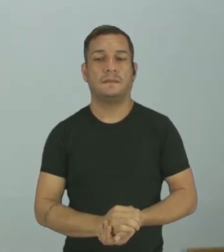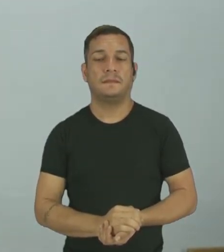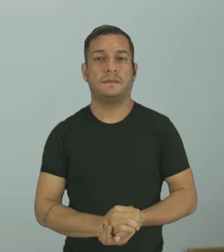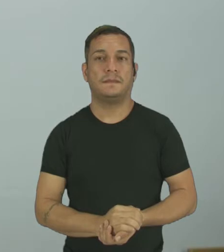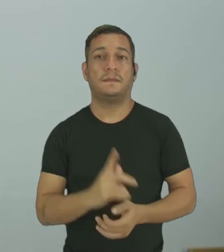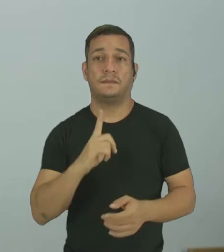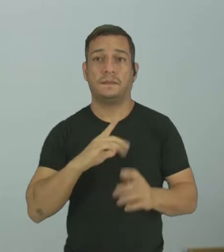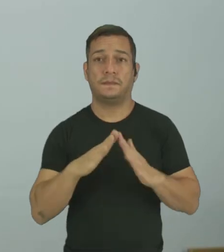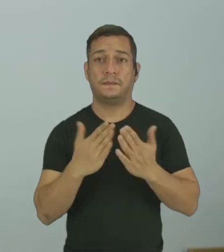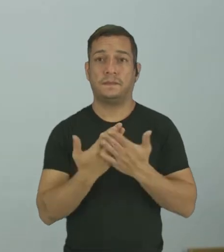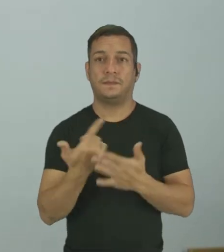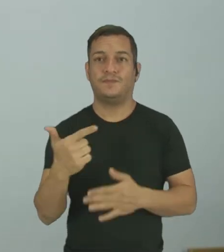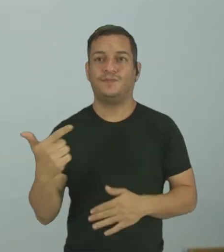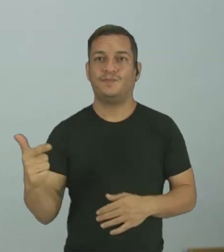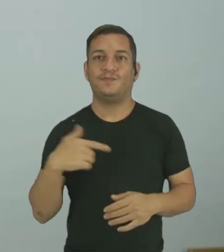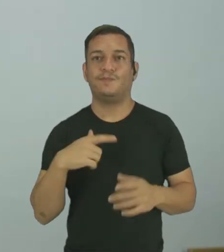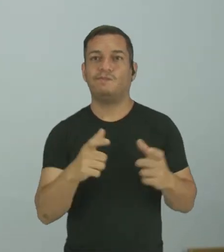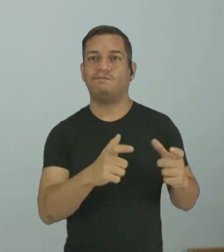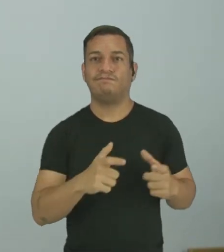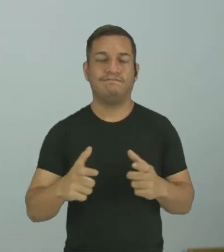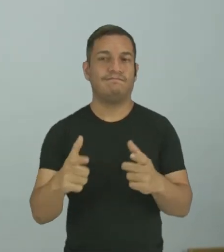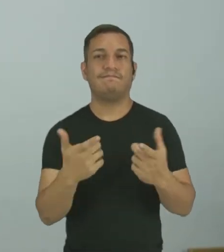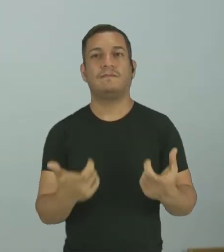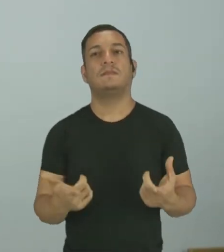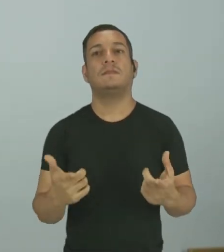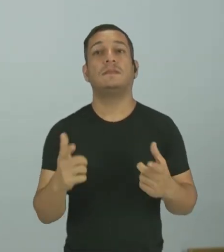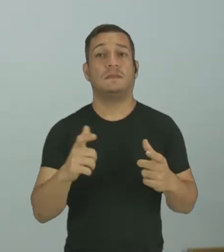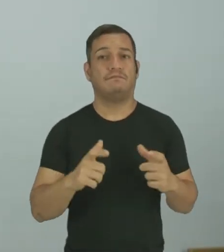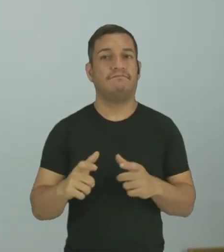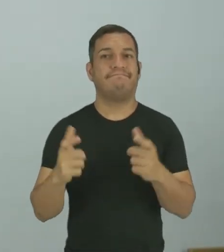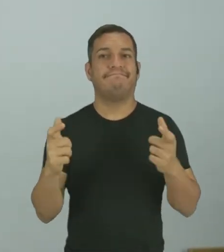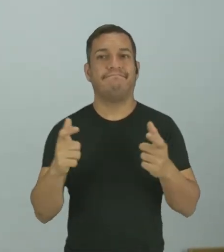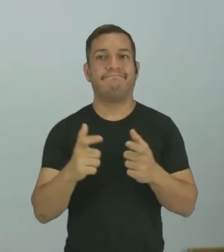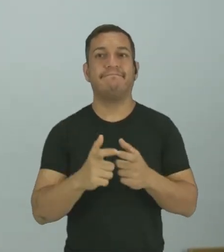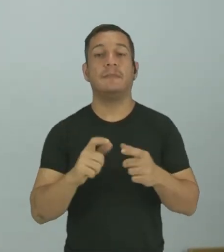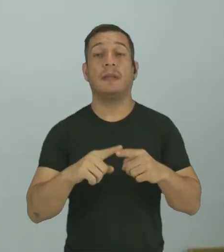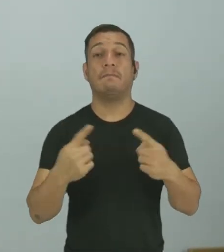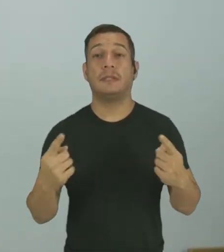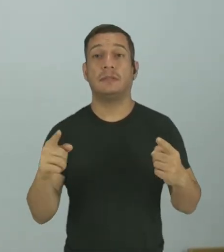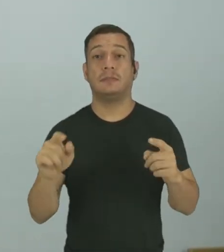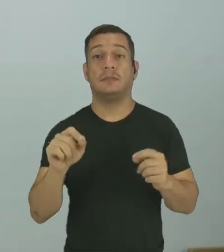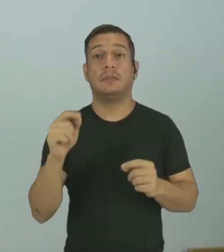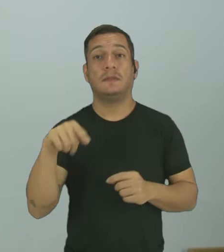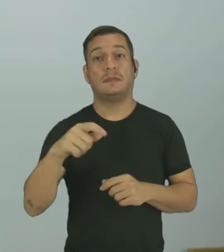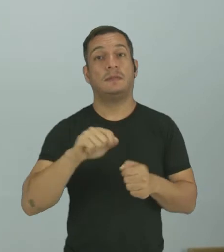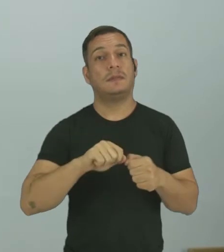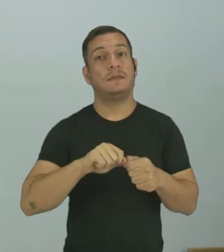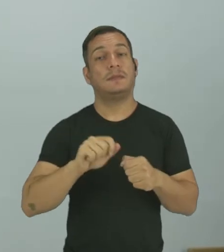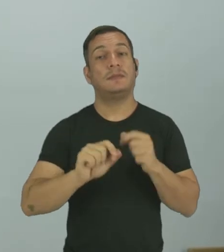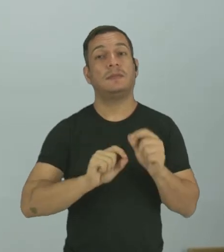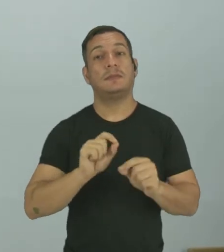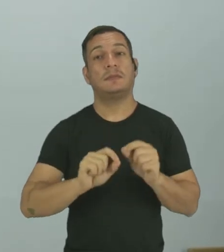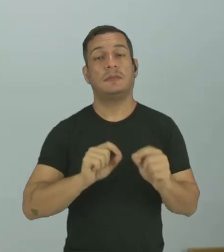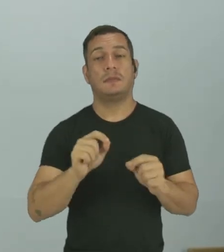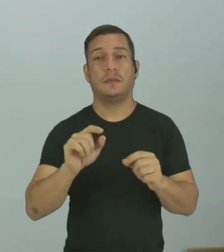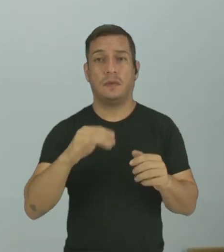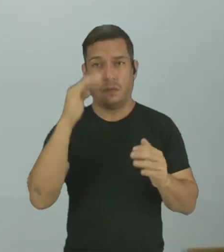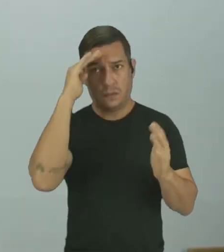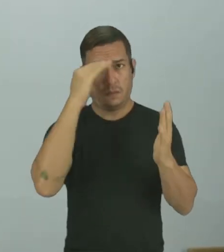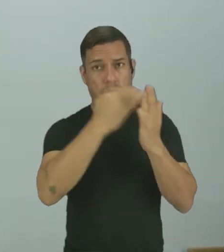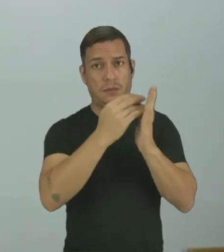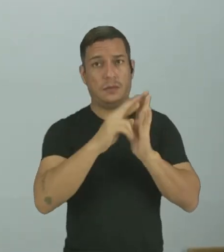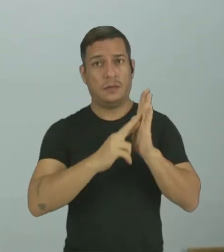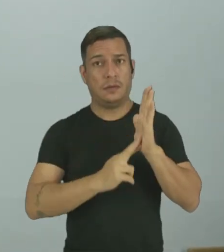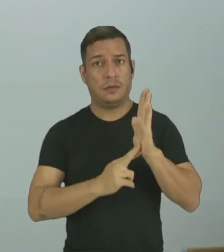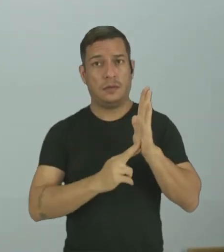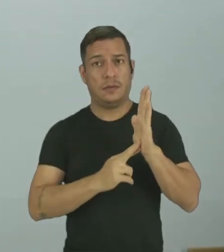Tem escola que não tem tantos espaços, o espaço é pequeno. Mesmo assim, o que você deve fazer? Você deve obedecer as